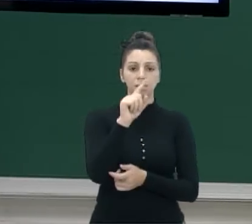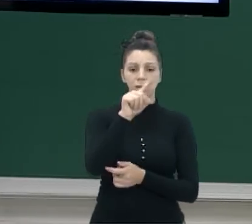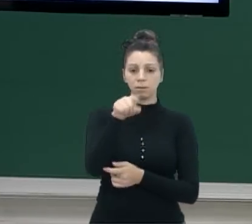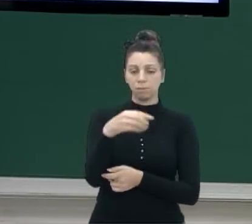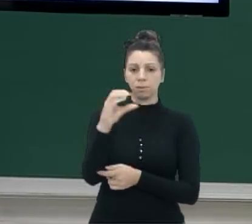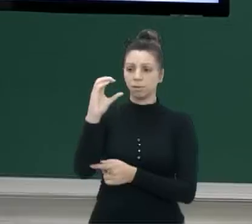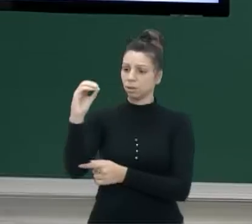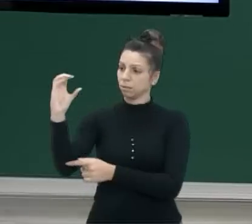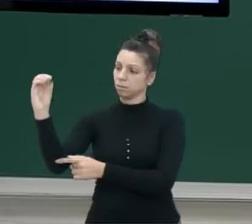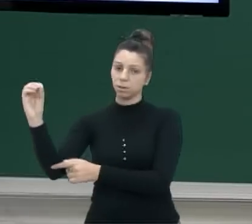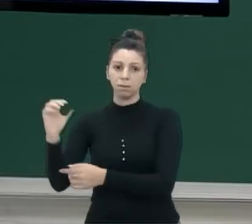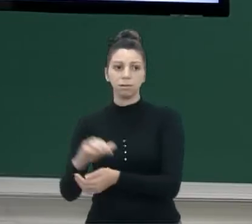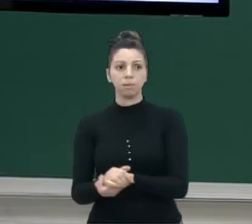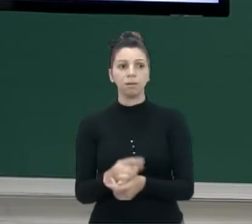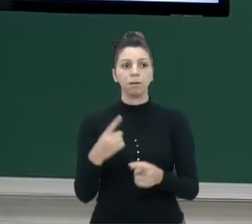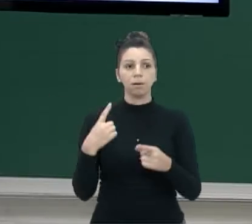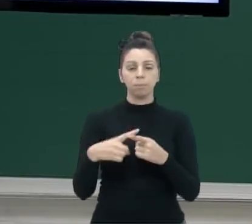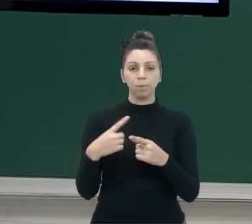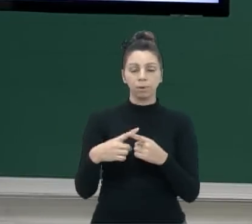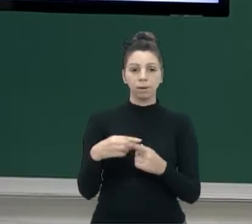3,00. Realmente, porque são